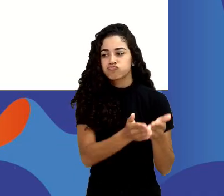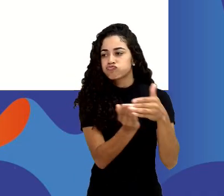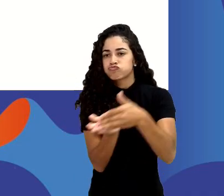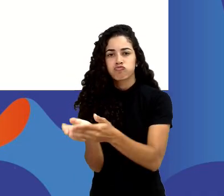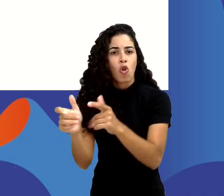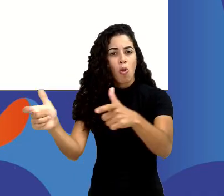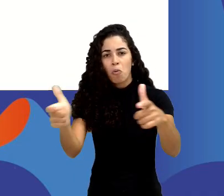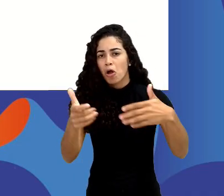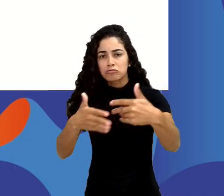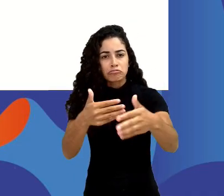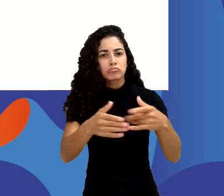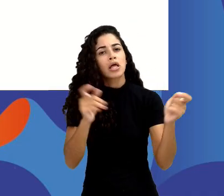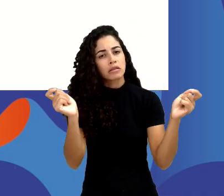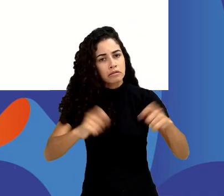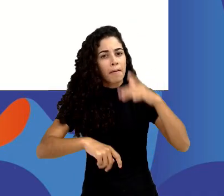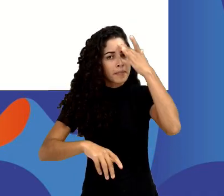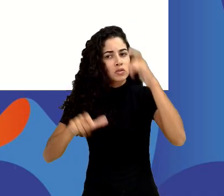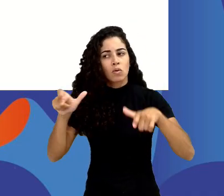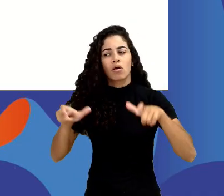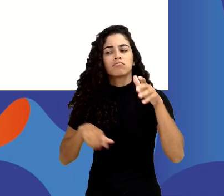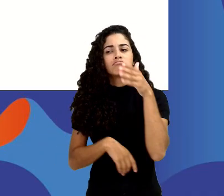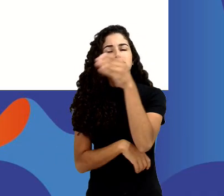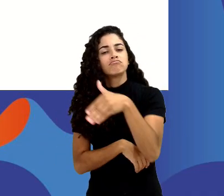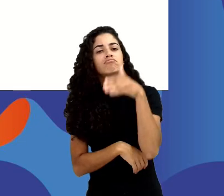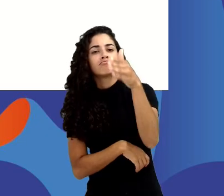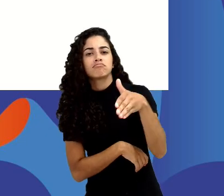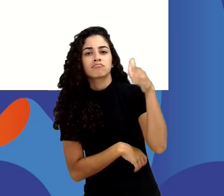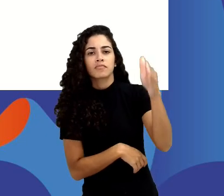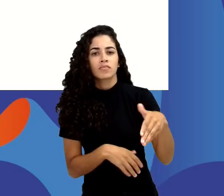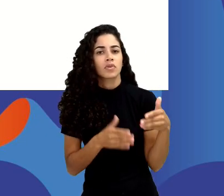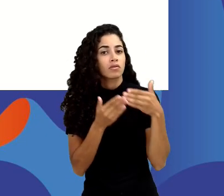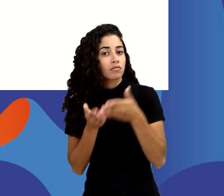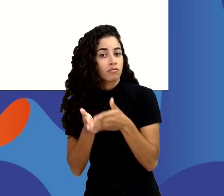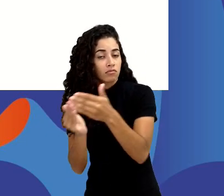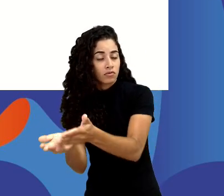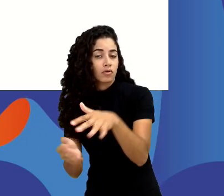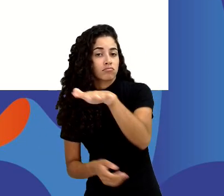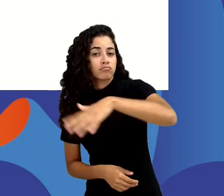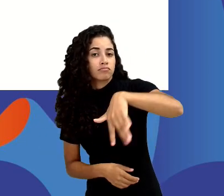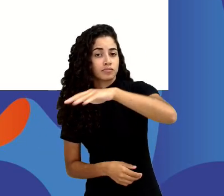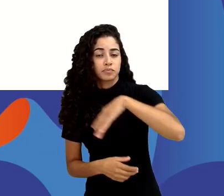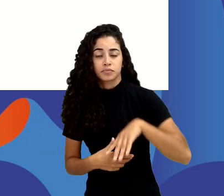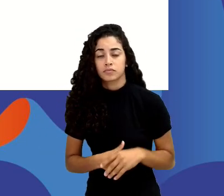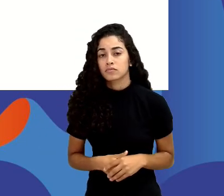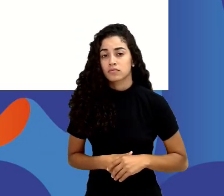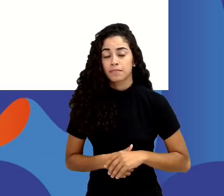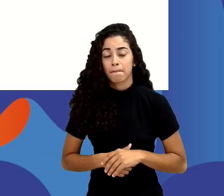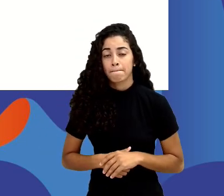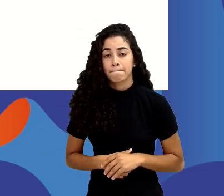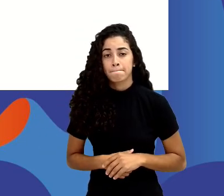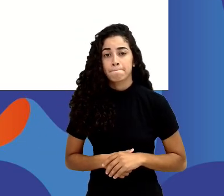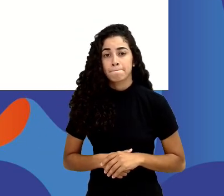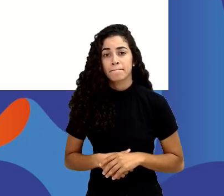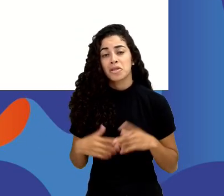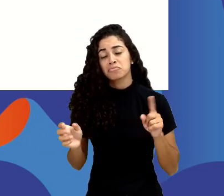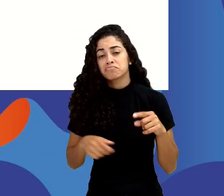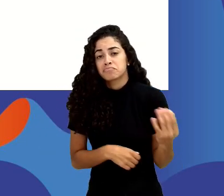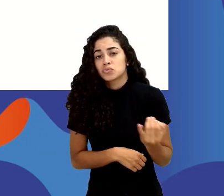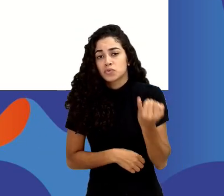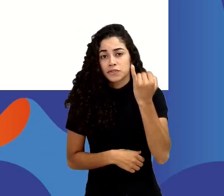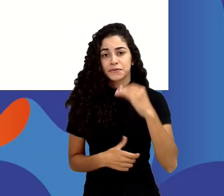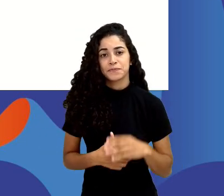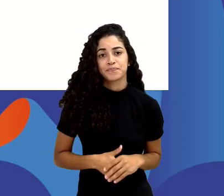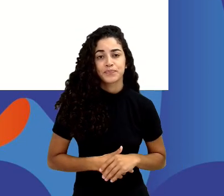os navegadores nesse processo de navegações marítimas, serão bastante